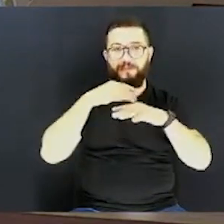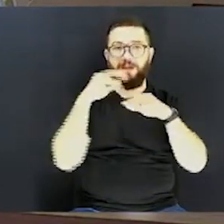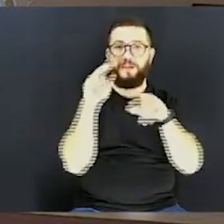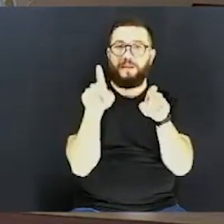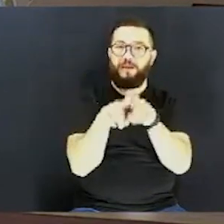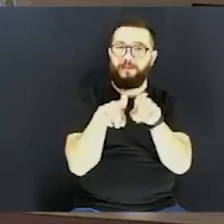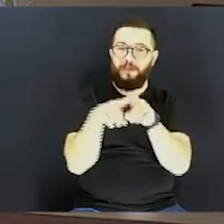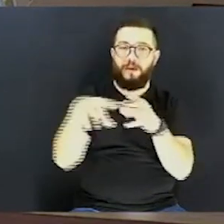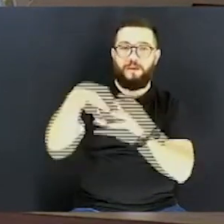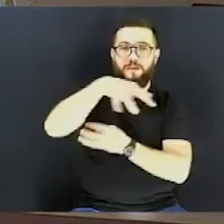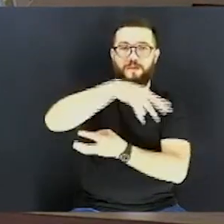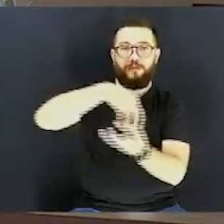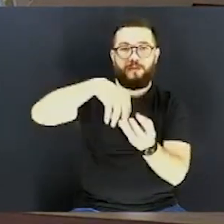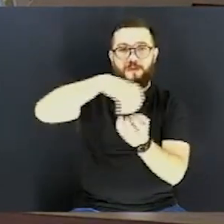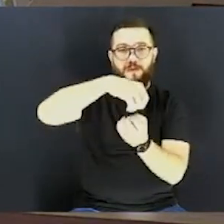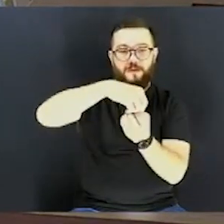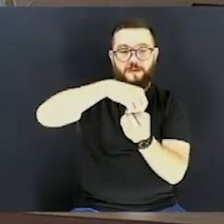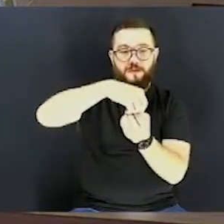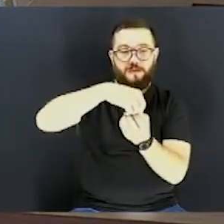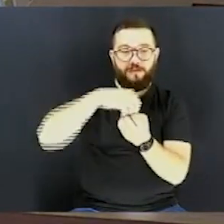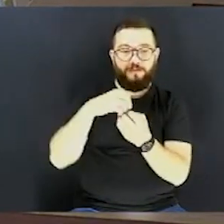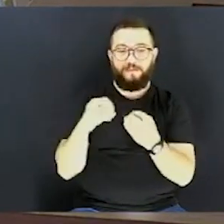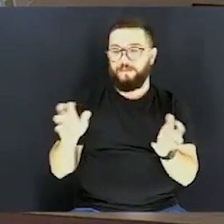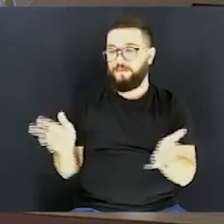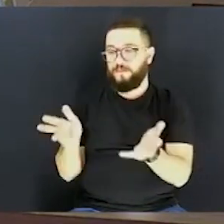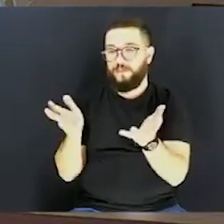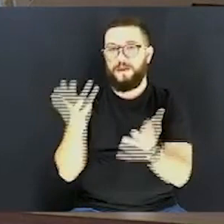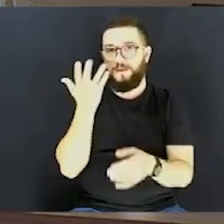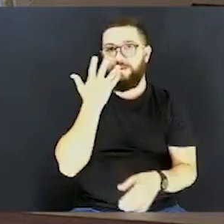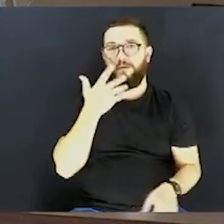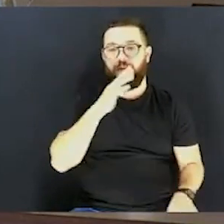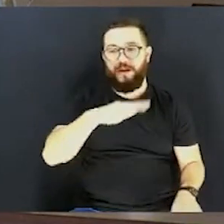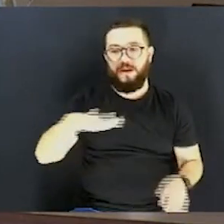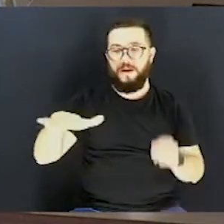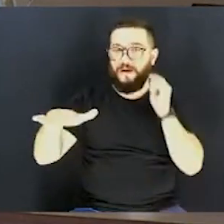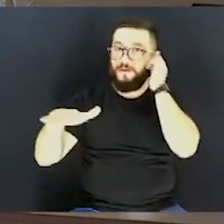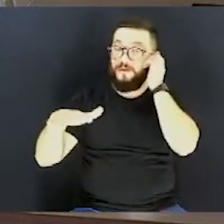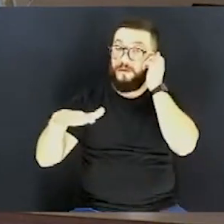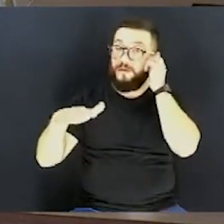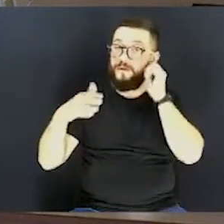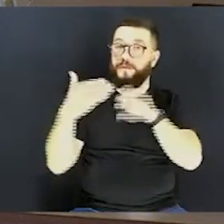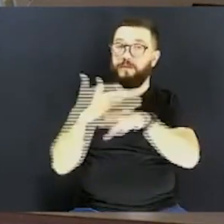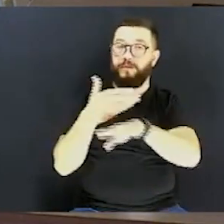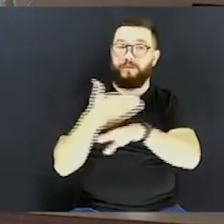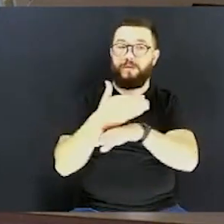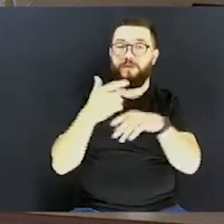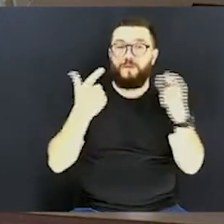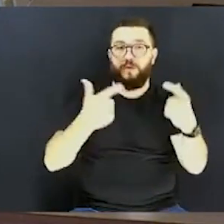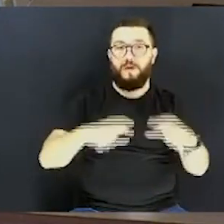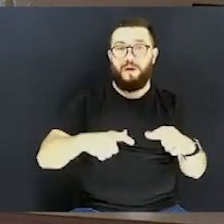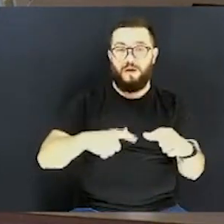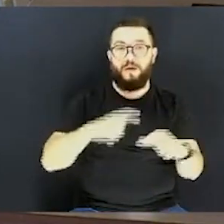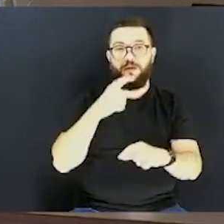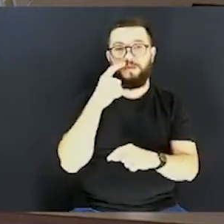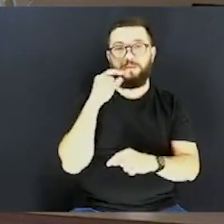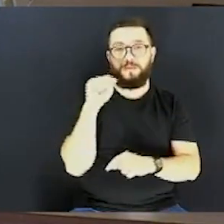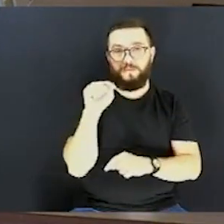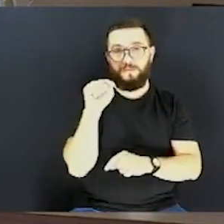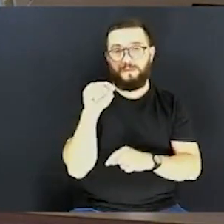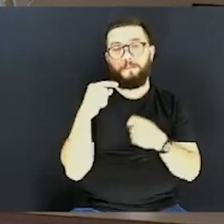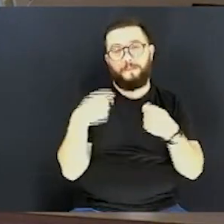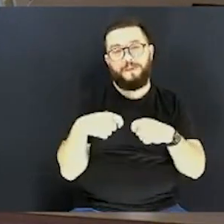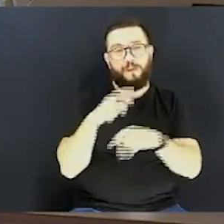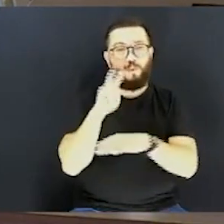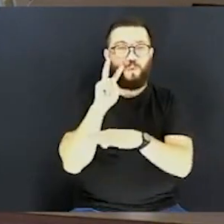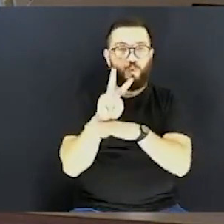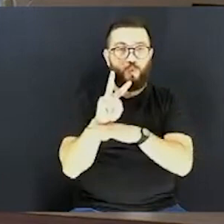as crianças em prática de exploração, cuidado e preservação do meio ambiente. Então, aqui mais um cuidado, né? Curitiba é uma cidade